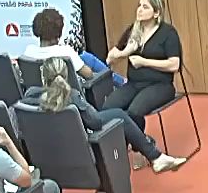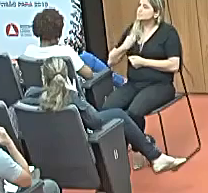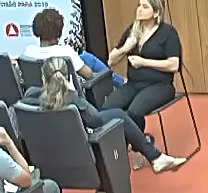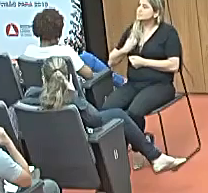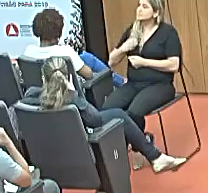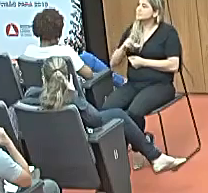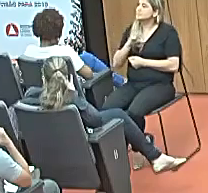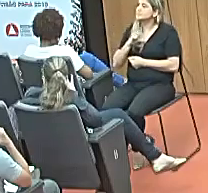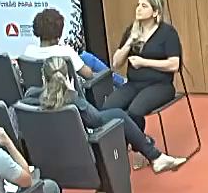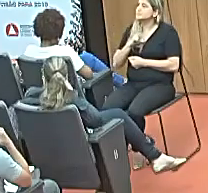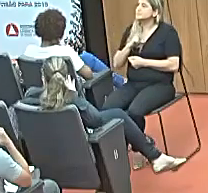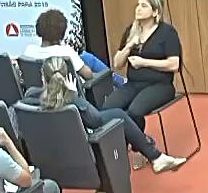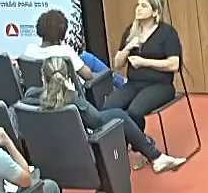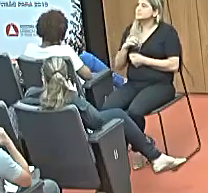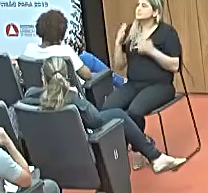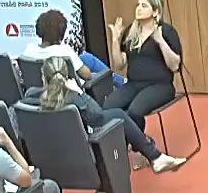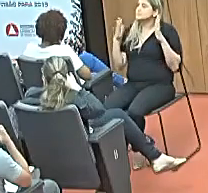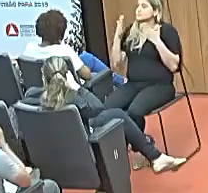obrigado